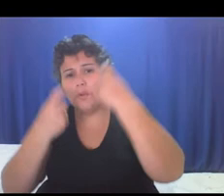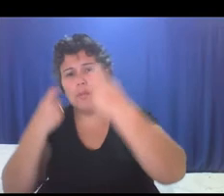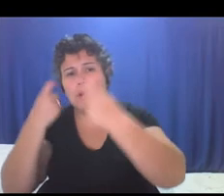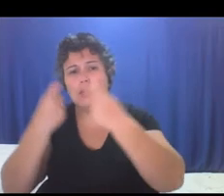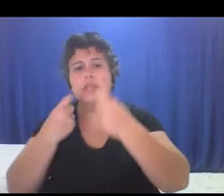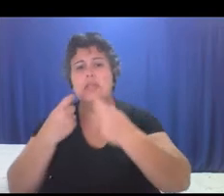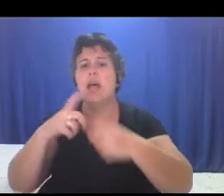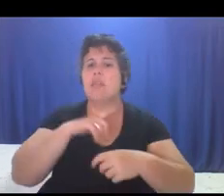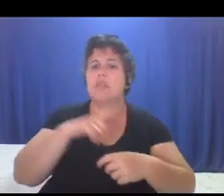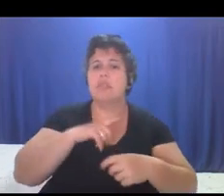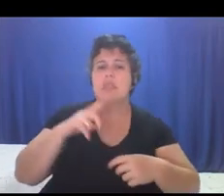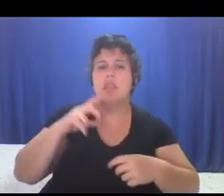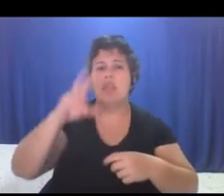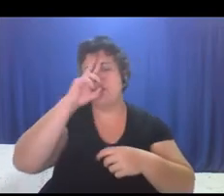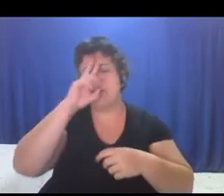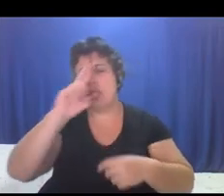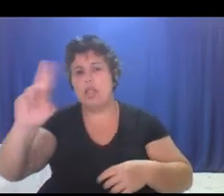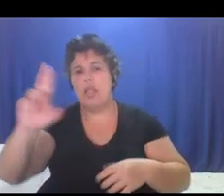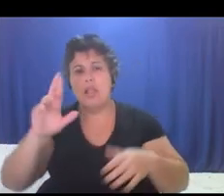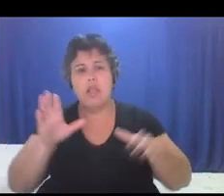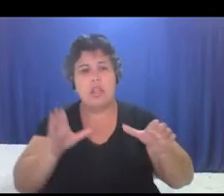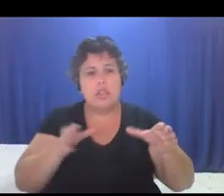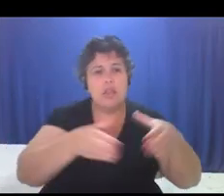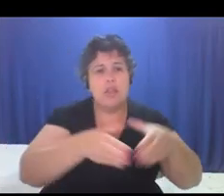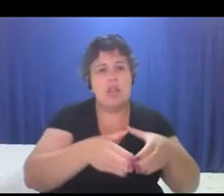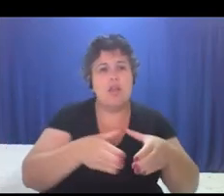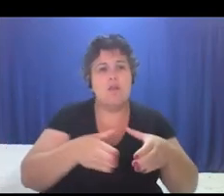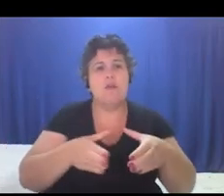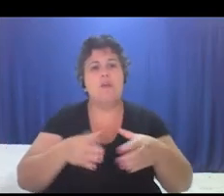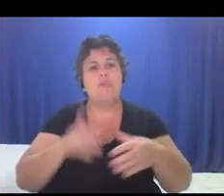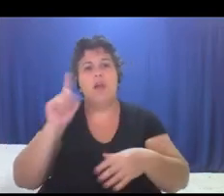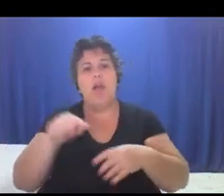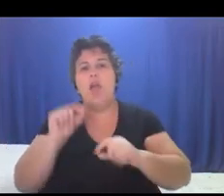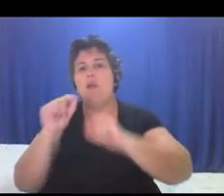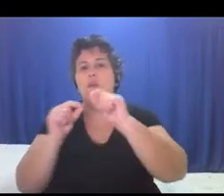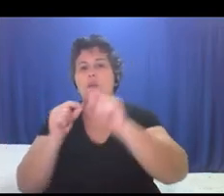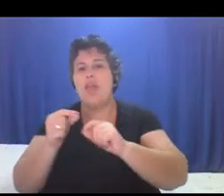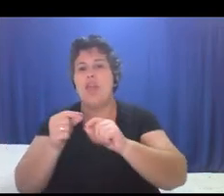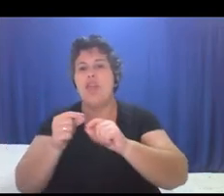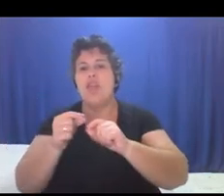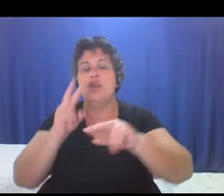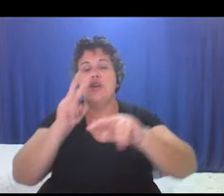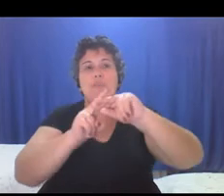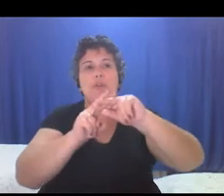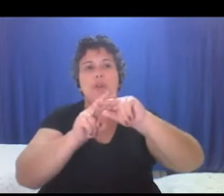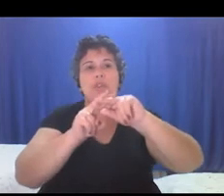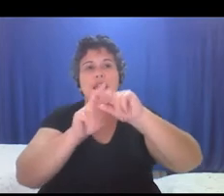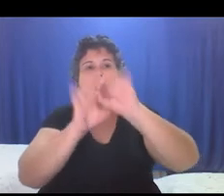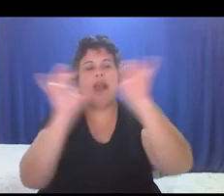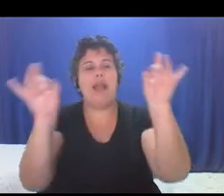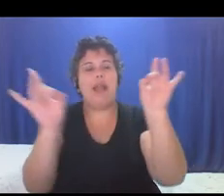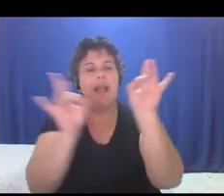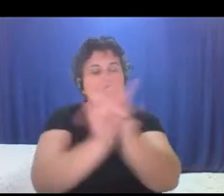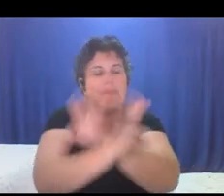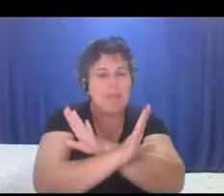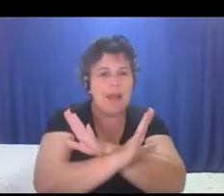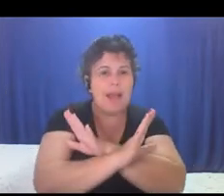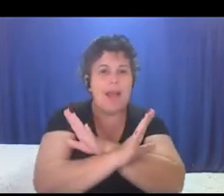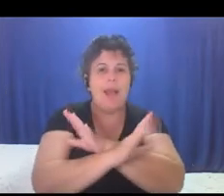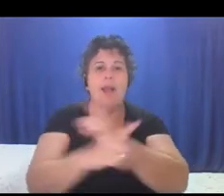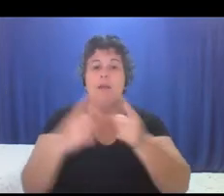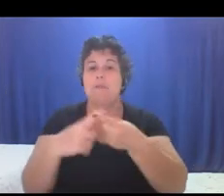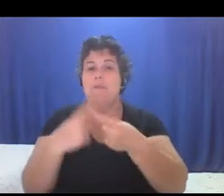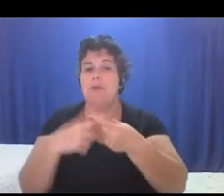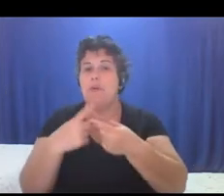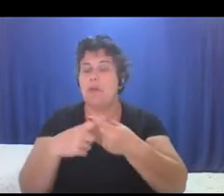líderes, dos meus pares, foi de desbloquear esses medos. Isso foi tão importante